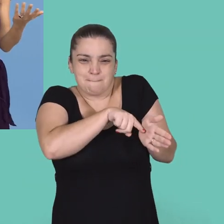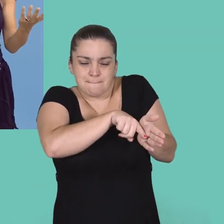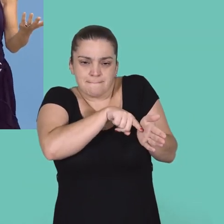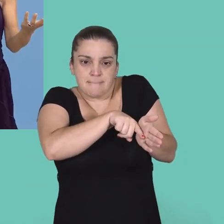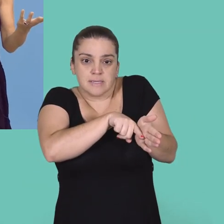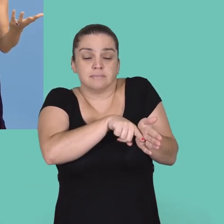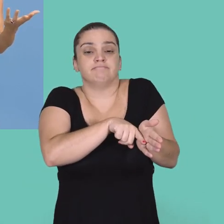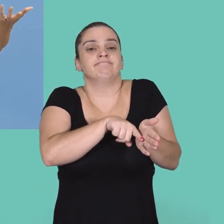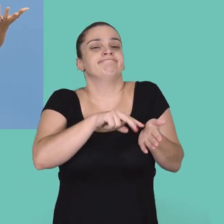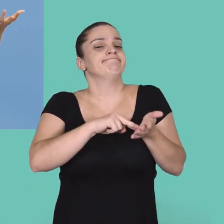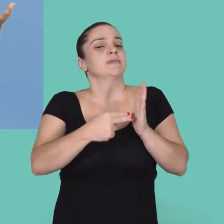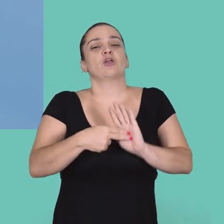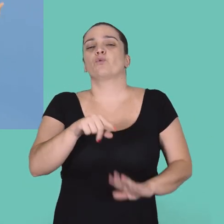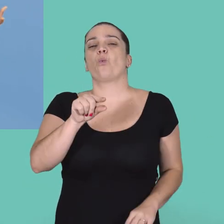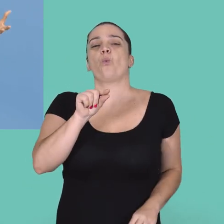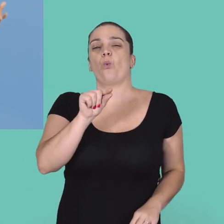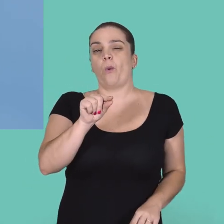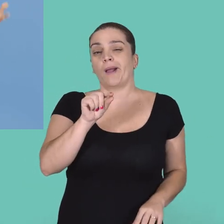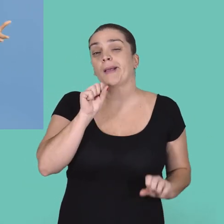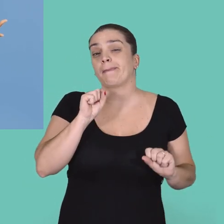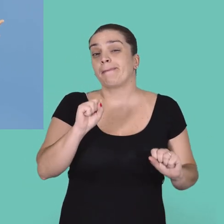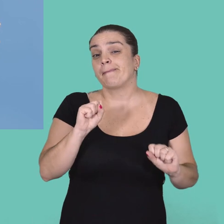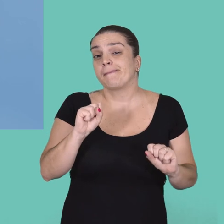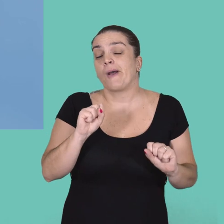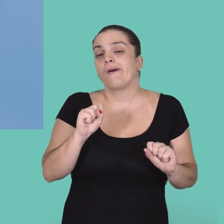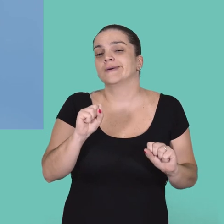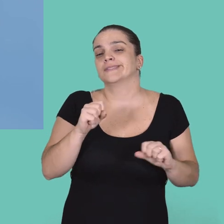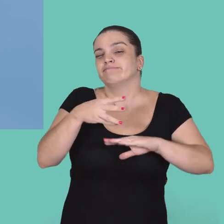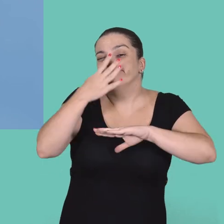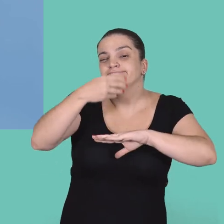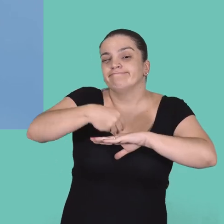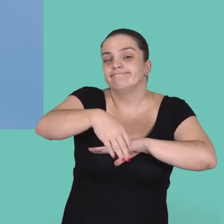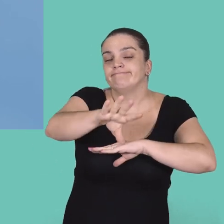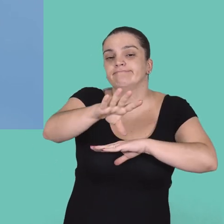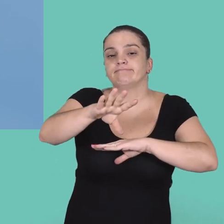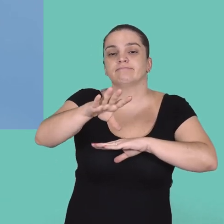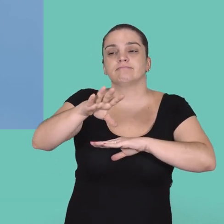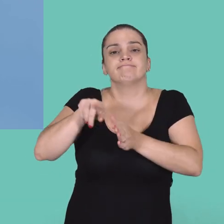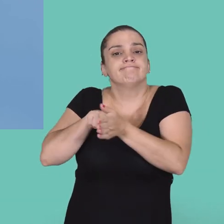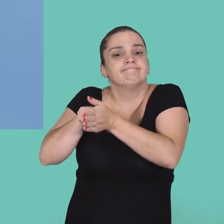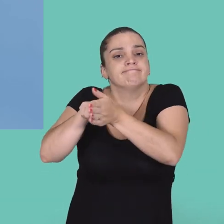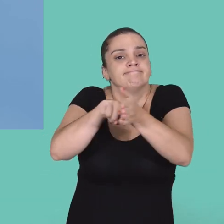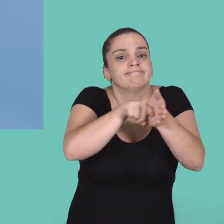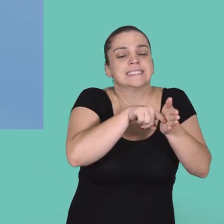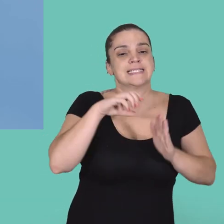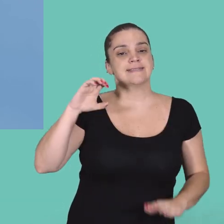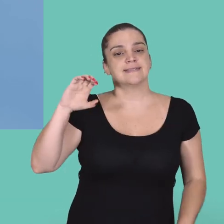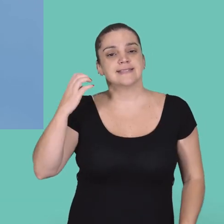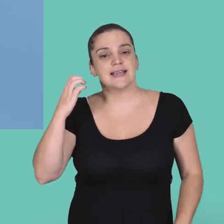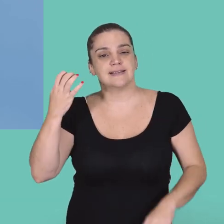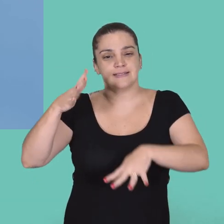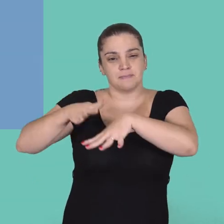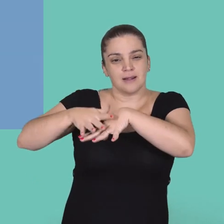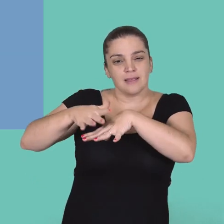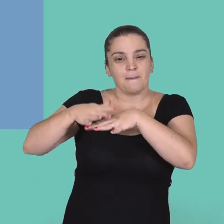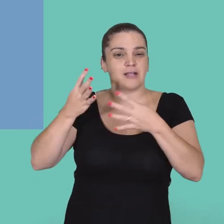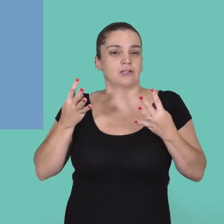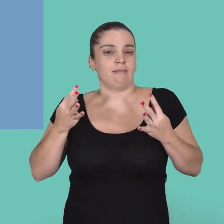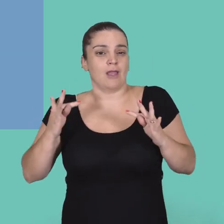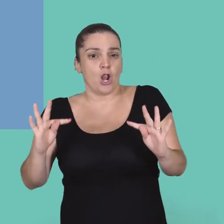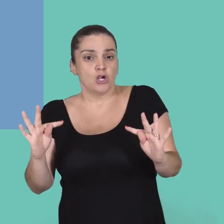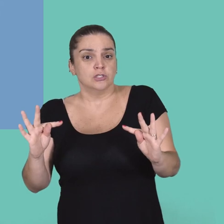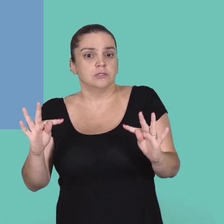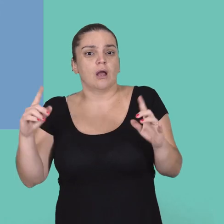explicam que isso pode dar uma dica de por que tem tão poucas mulheres em áreas de ciências exatas e tecnologia. Porque,